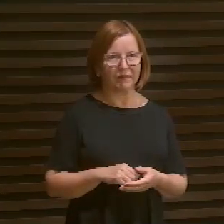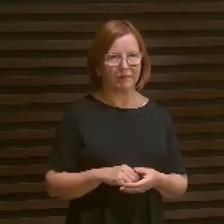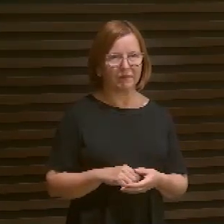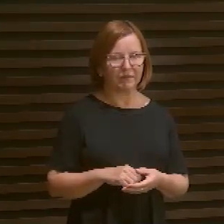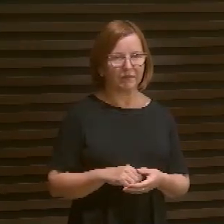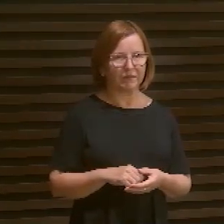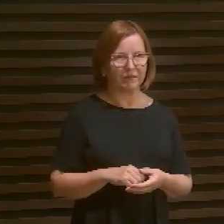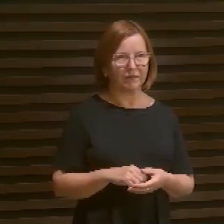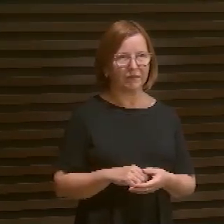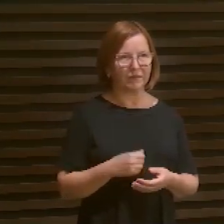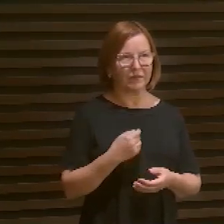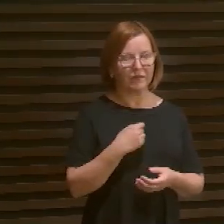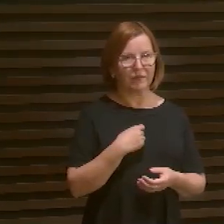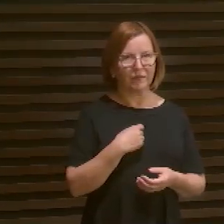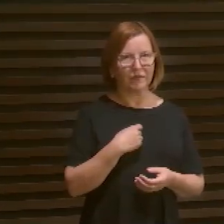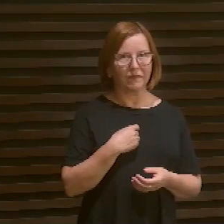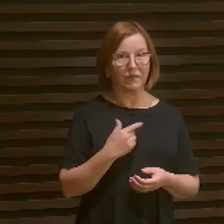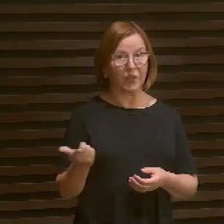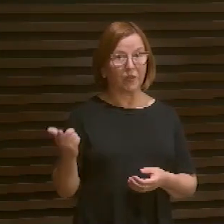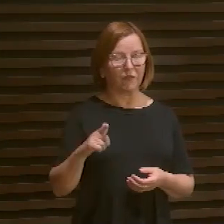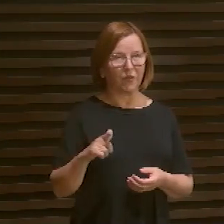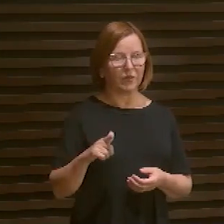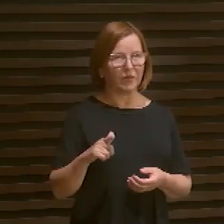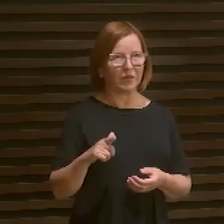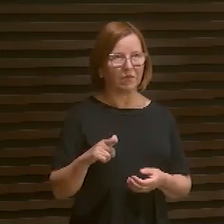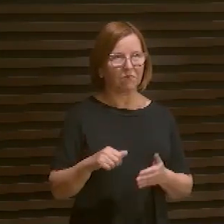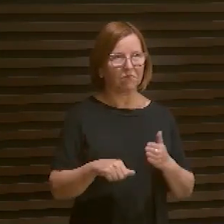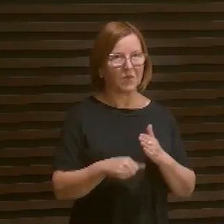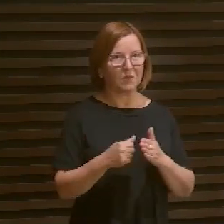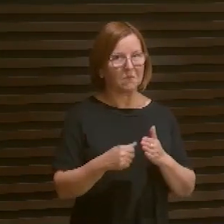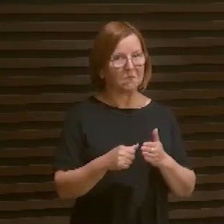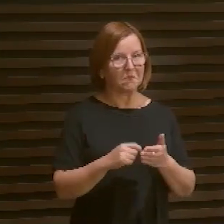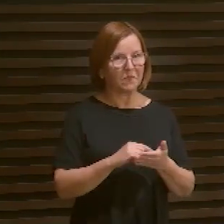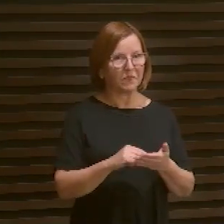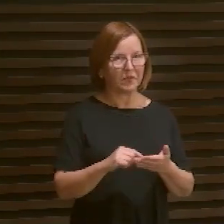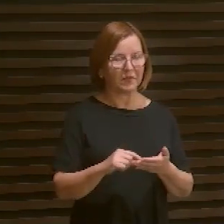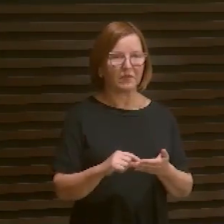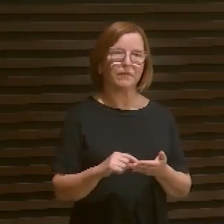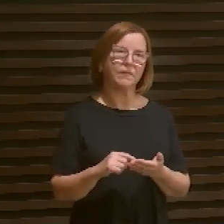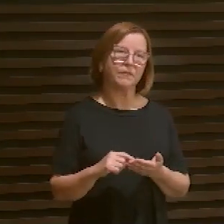Eu vou voltar aqui aos primeiros versículos. Por isso